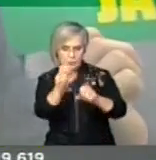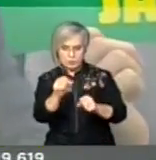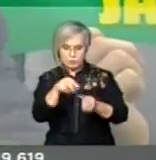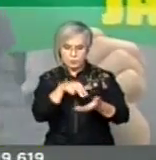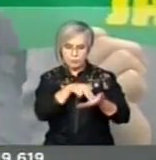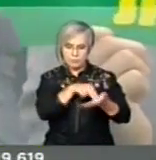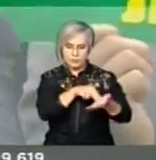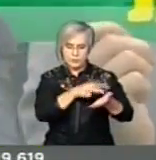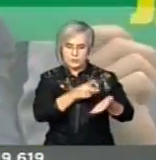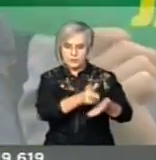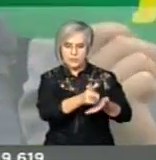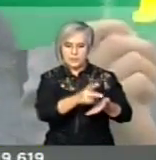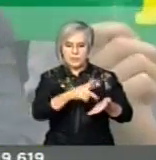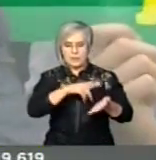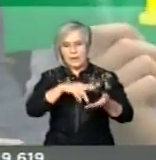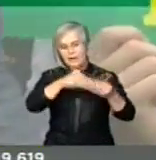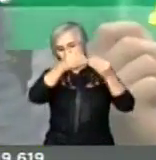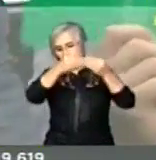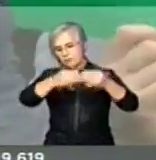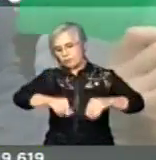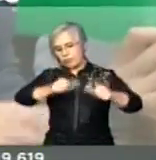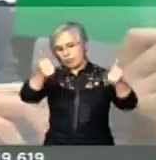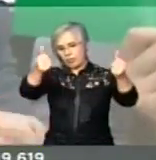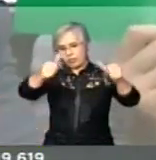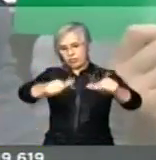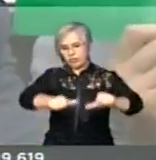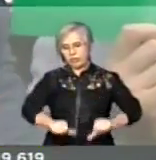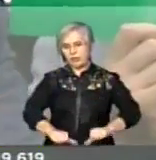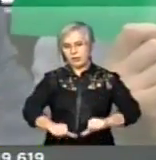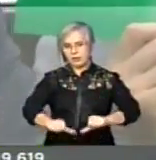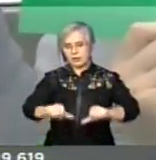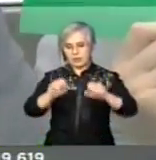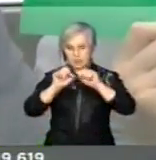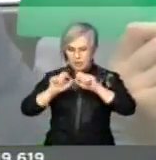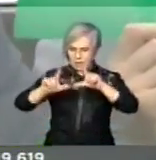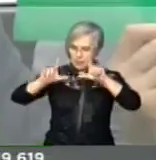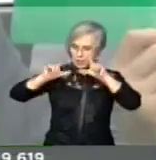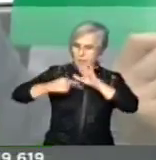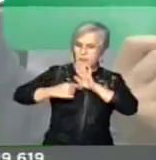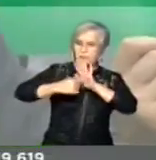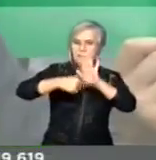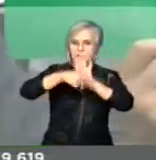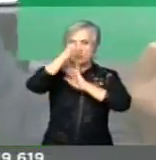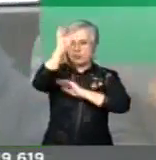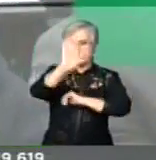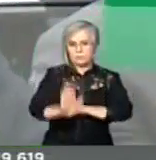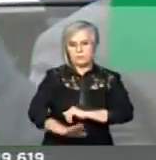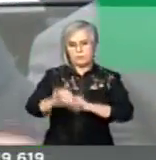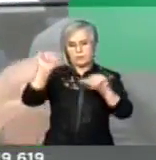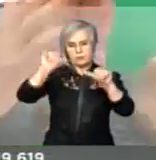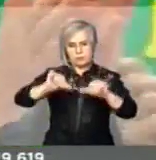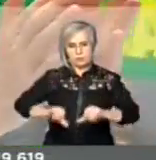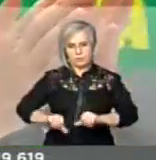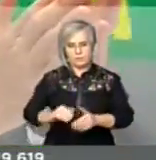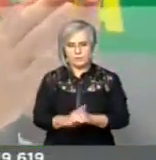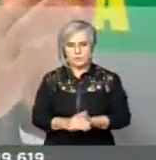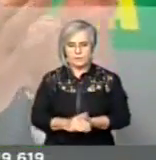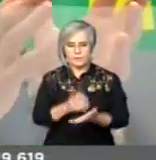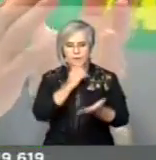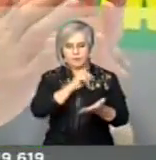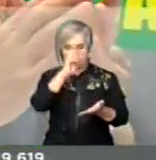está desvalorizando a imagem interna e externa do Brasil. O senhor